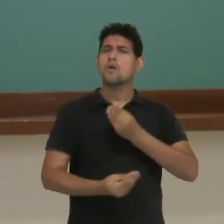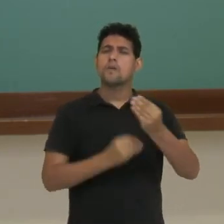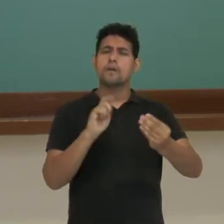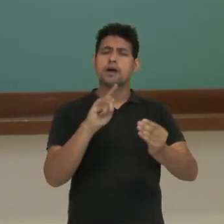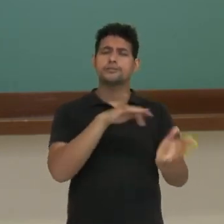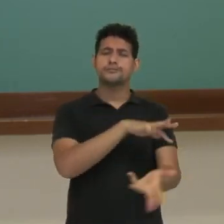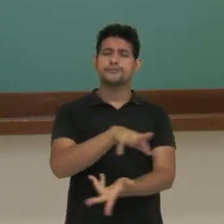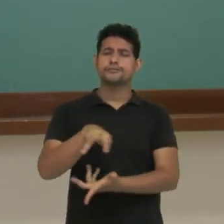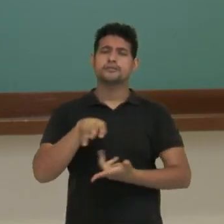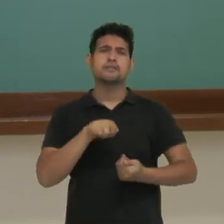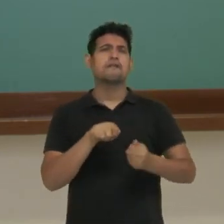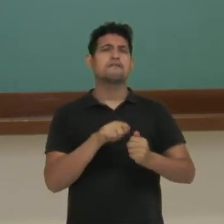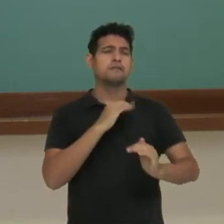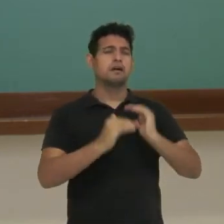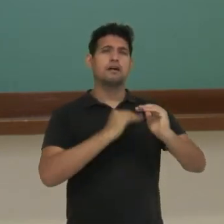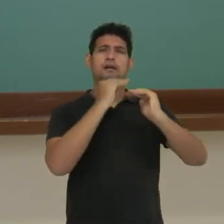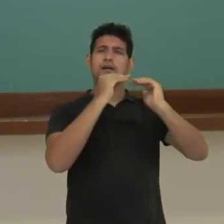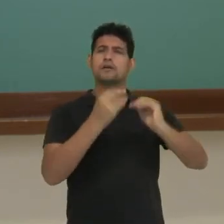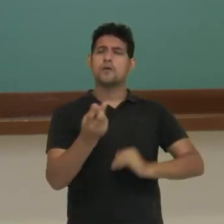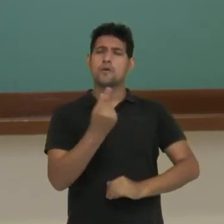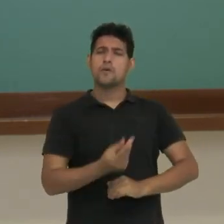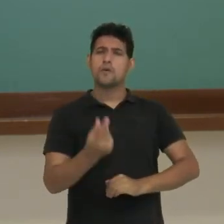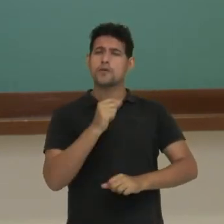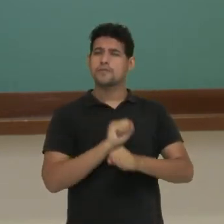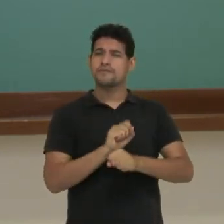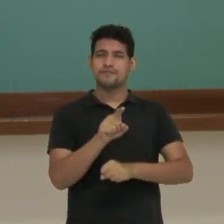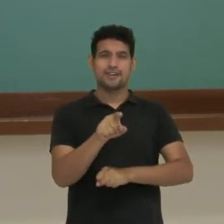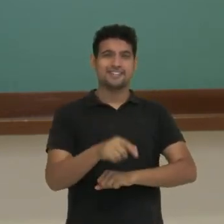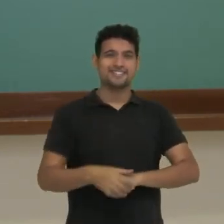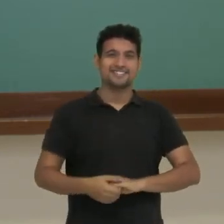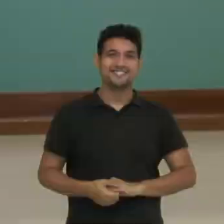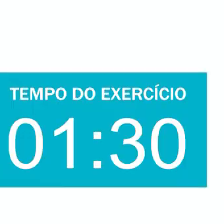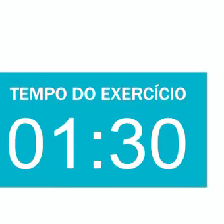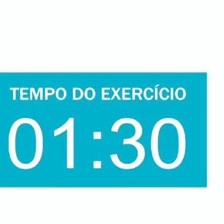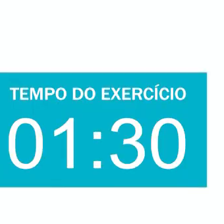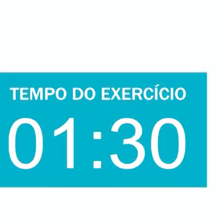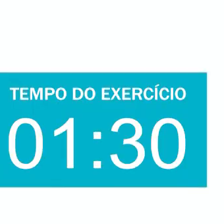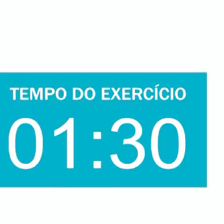geografia afeta o desenvolvimento econômico? E volto já já.